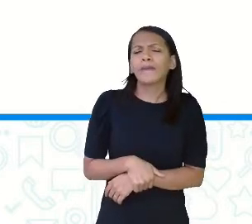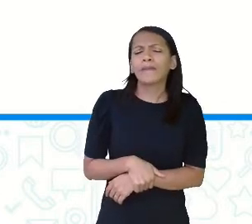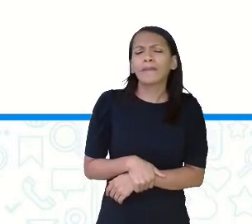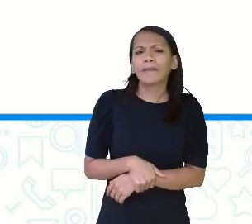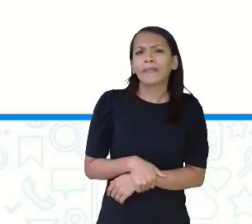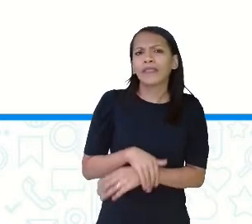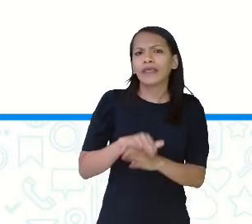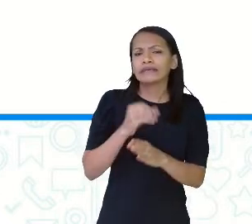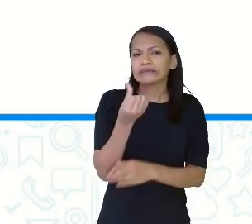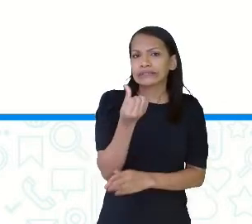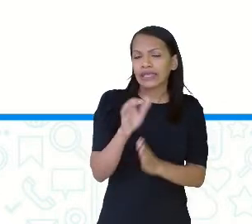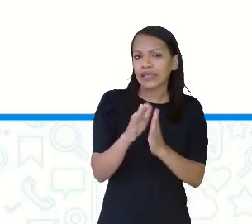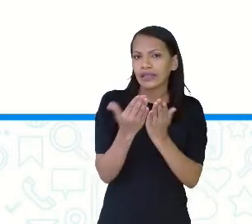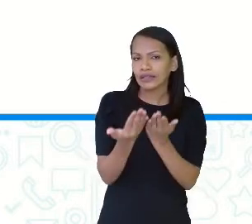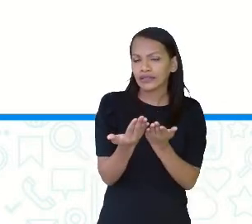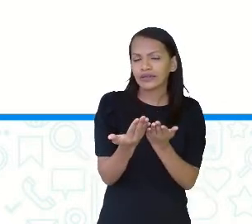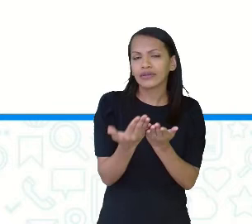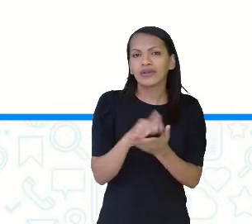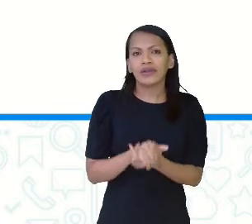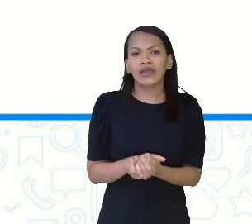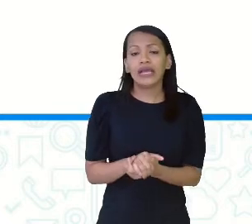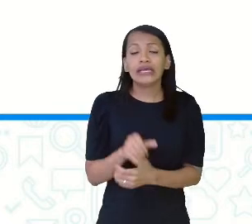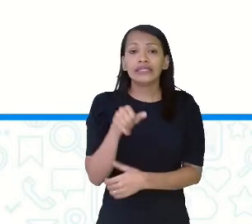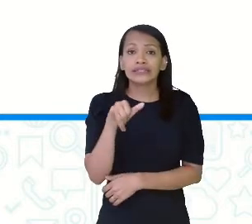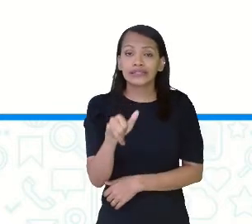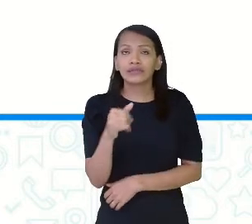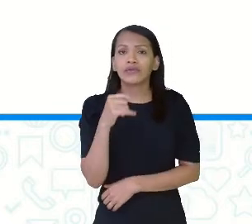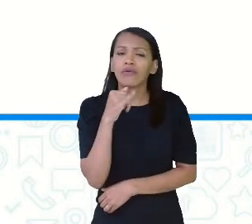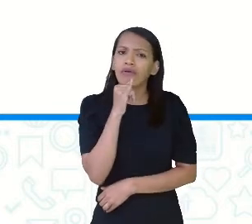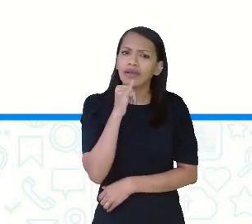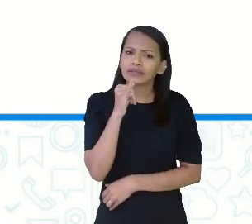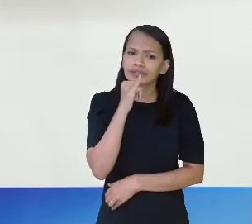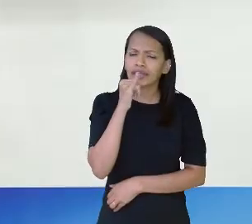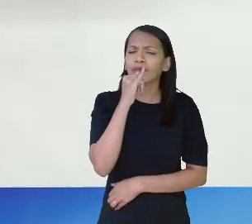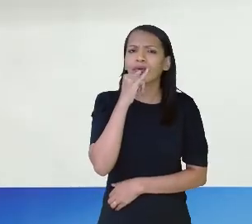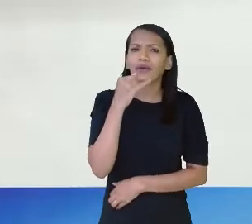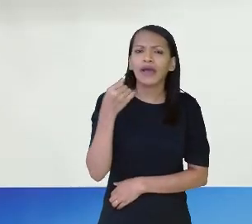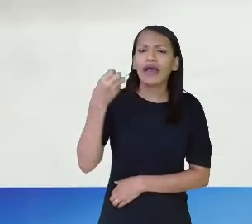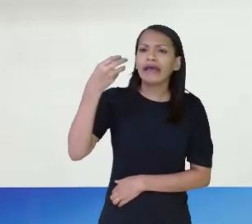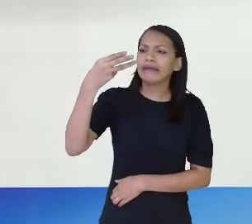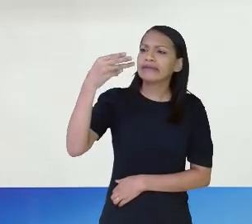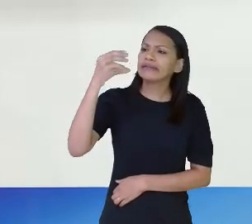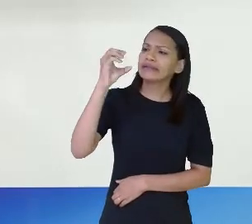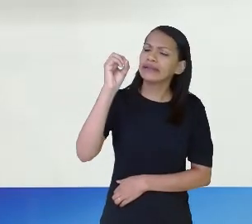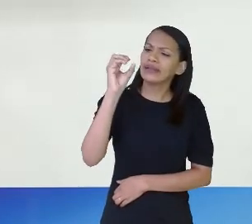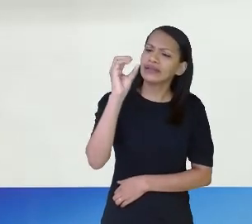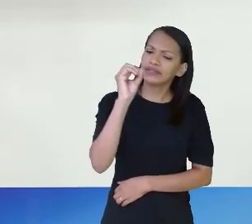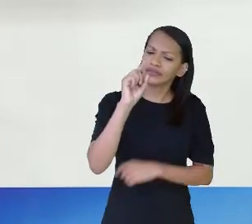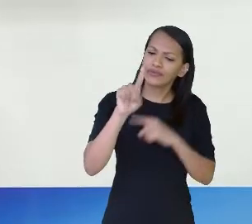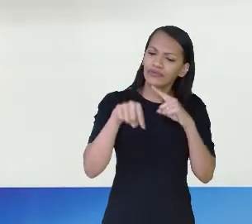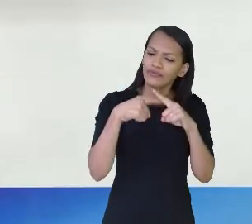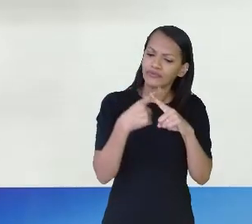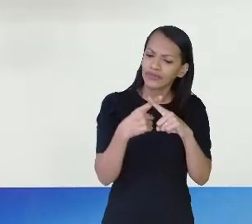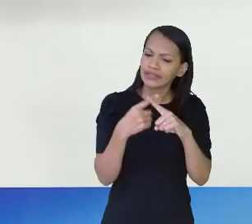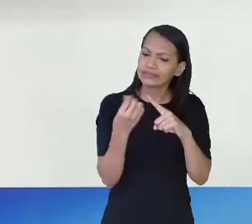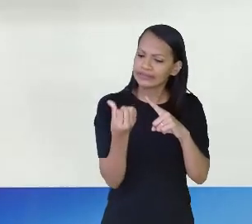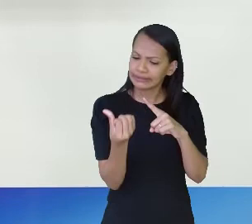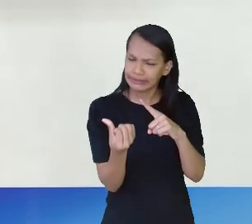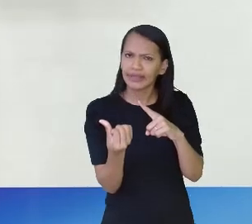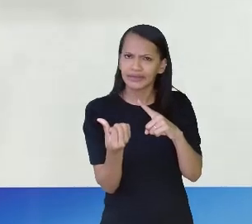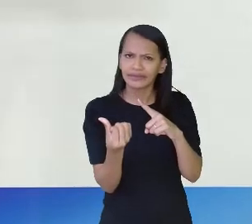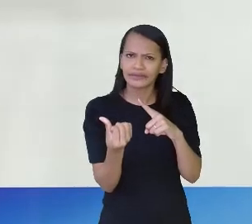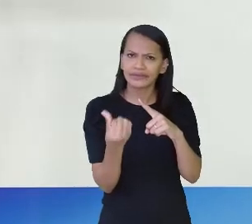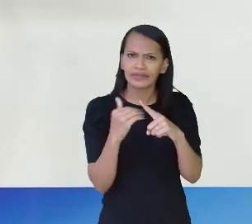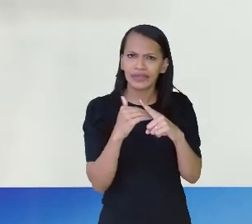colocar o 6 em cima e o 350 embaixo, eu vou ter o resultado? Vai ter o mesmo resultado. Claro, nessa situação